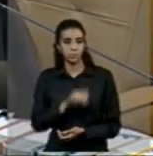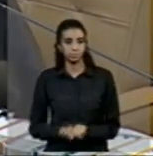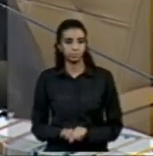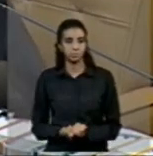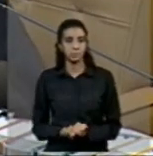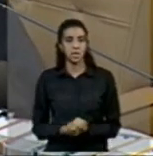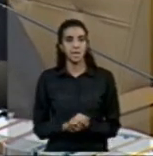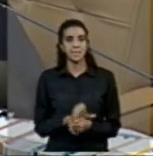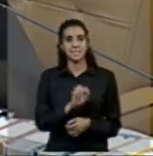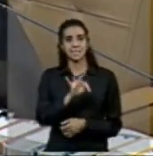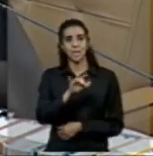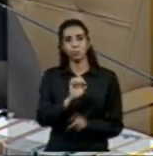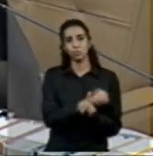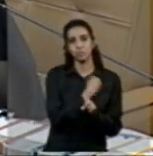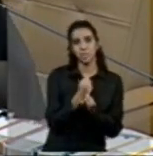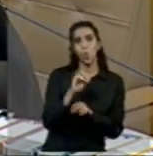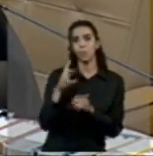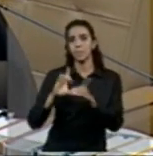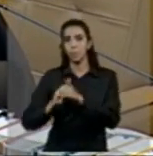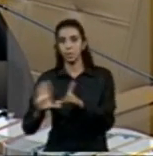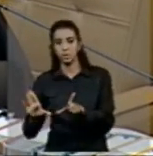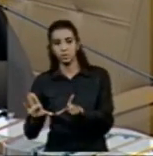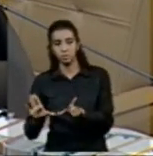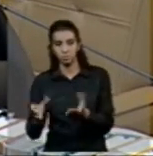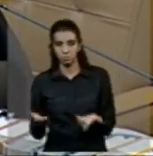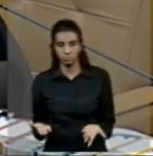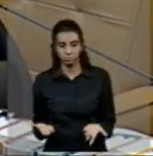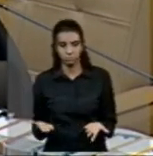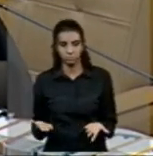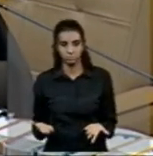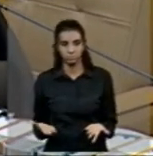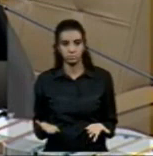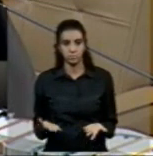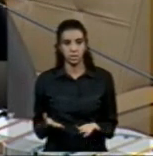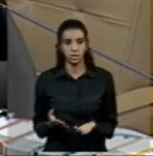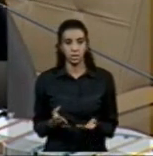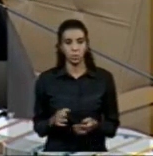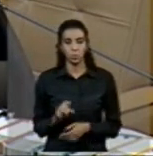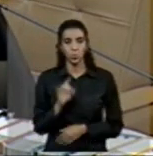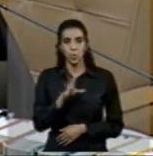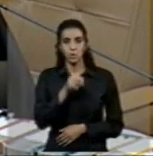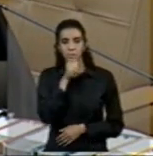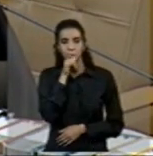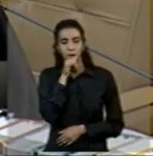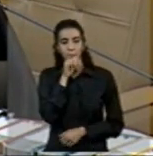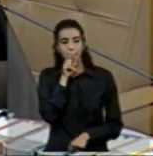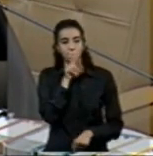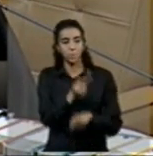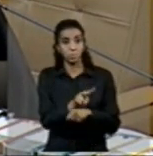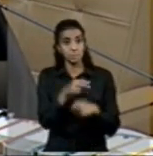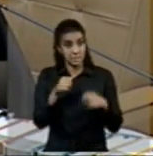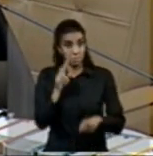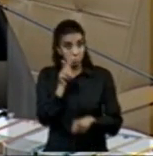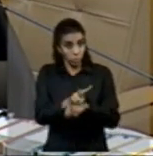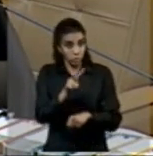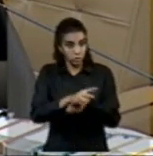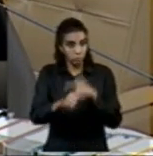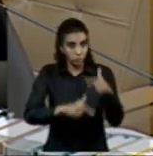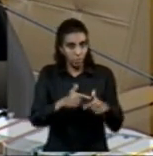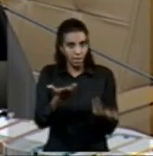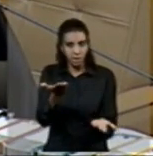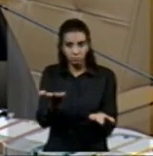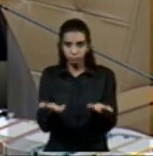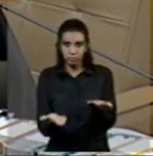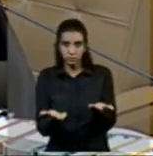Estado democrático de direito que não se assente numa sólida proteção ao trabalho e no equilíbrio entre